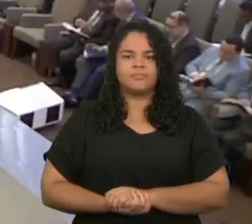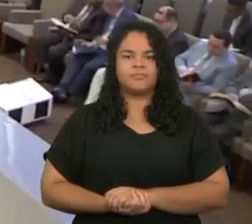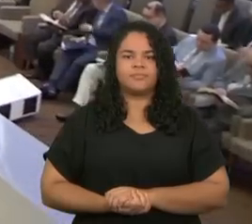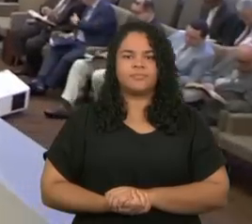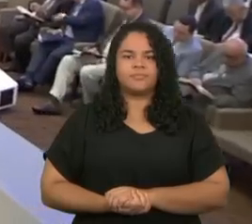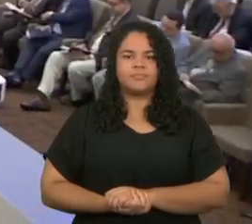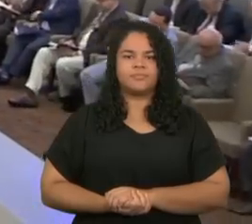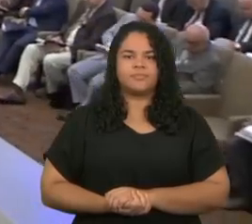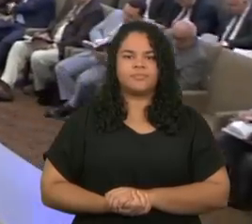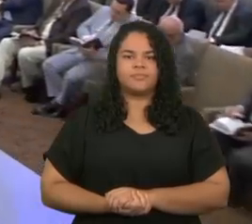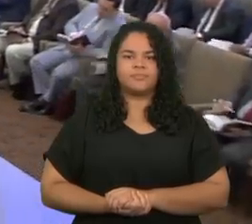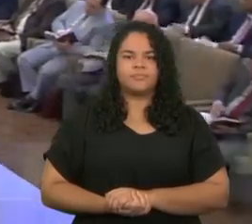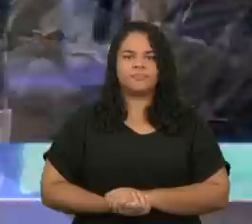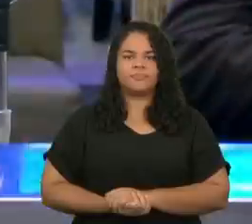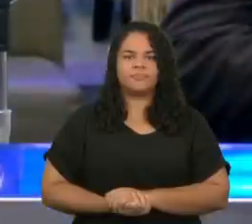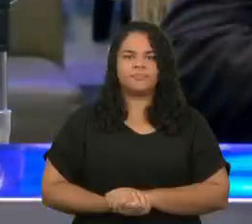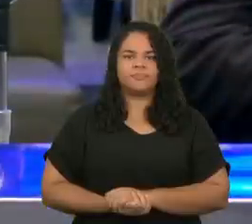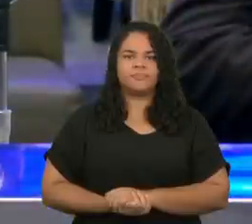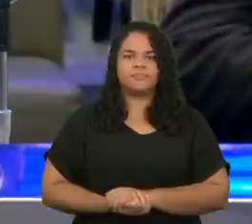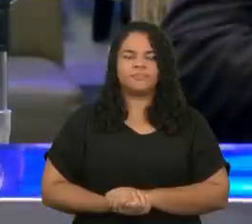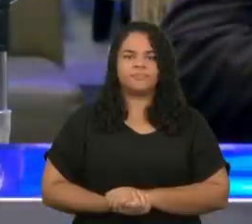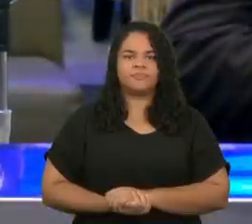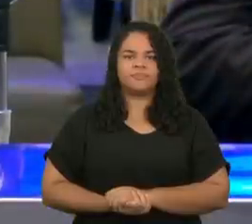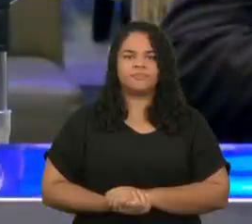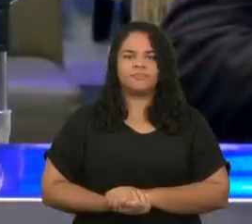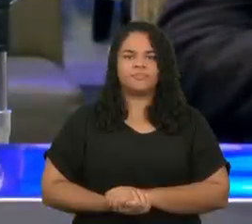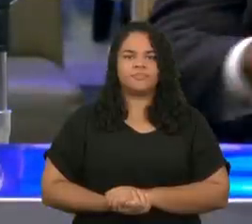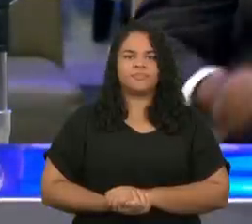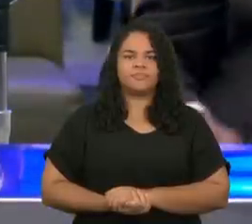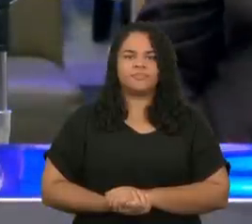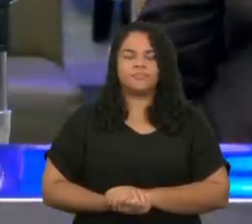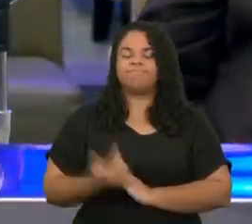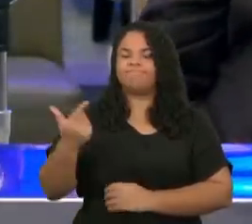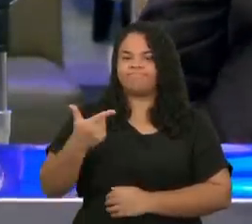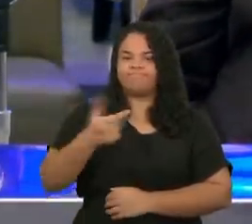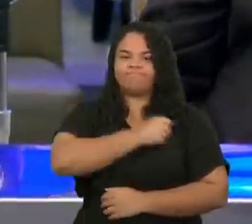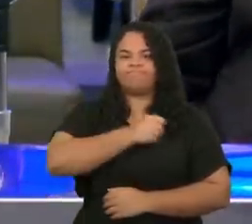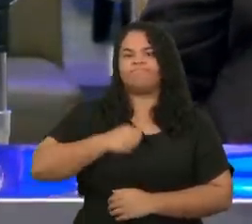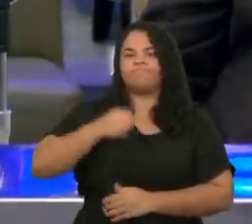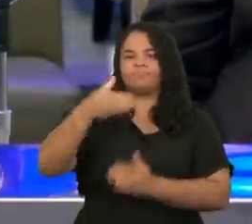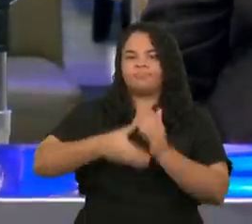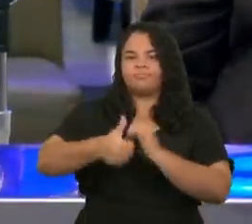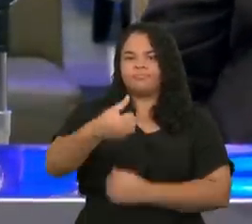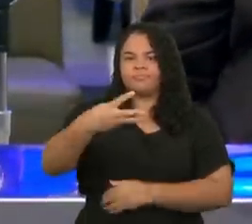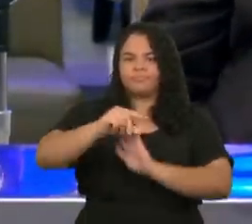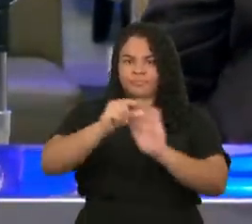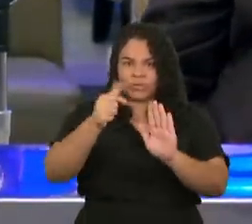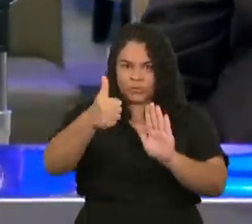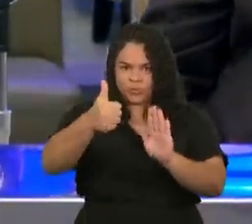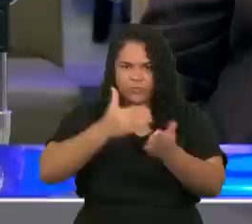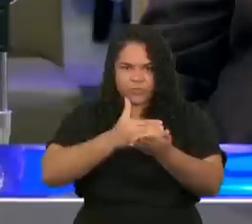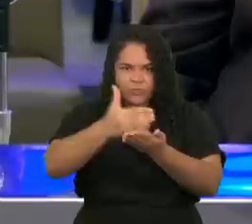vamos ver do versículo 1 capítulo 13 Talvez seja o último texto que eu leia e aconteceu depois